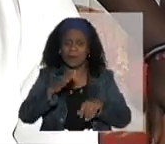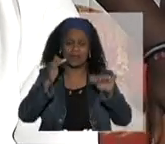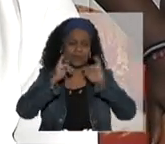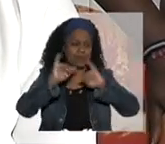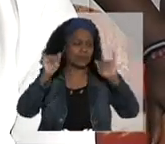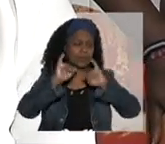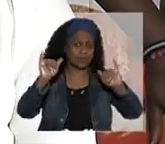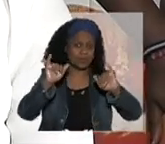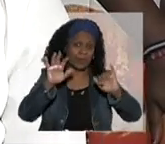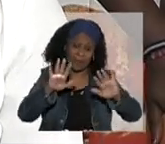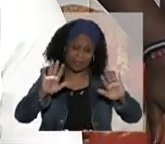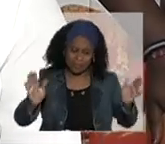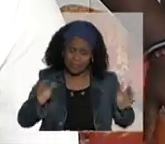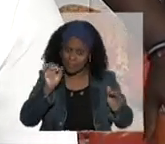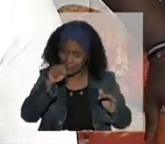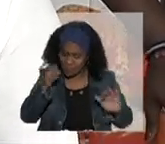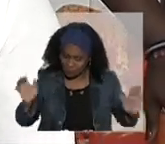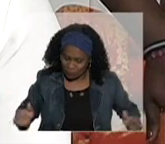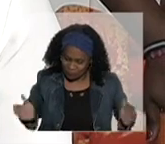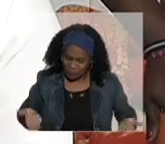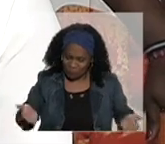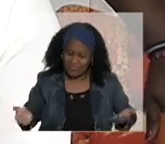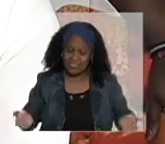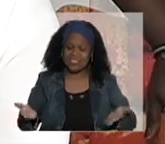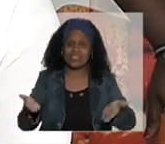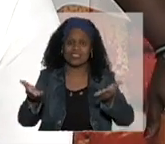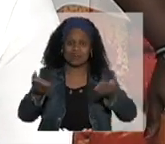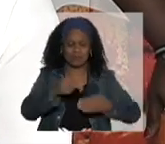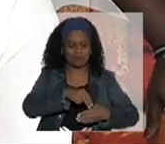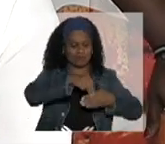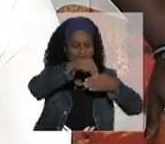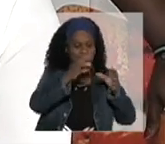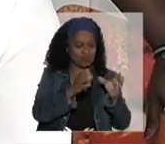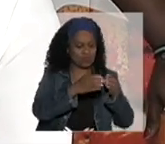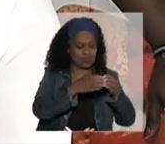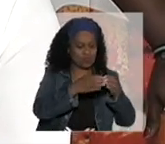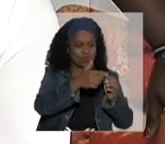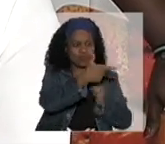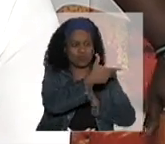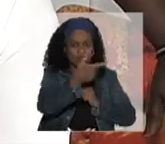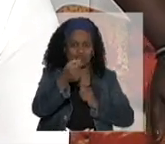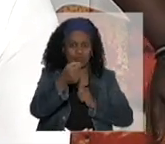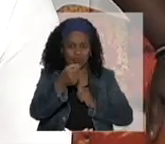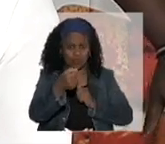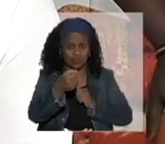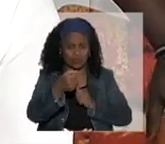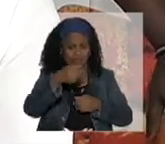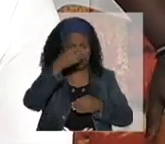realizar a campanha, mas estimular, através da nossa rede de lideranças comunitárias, hoje são cerca